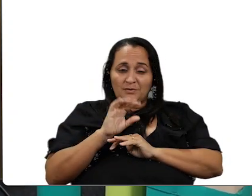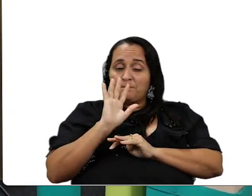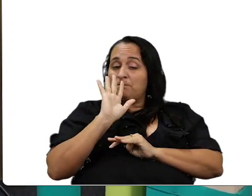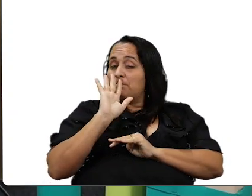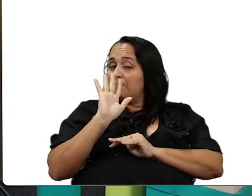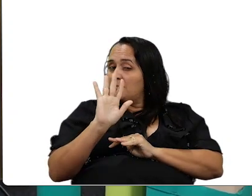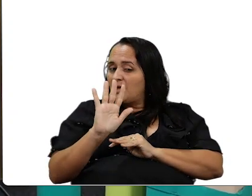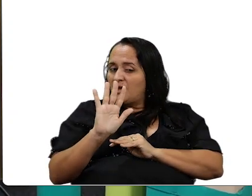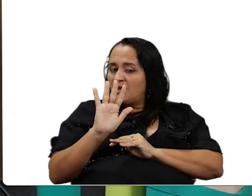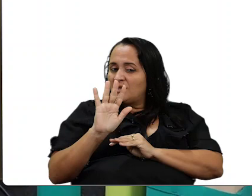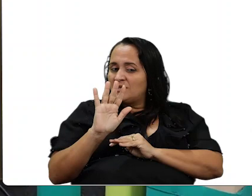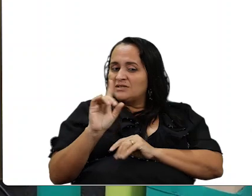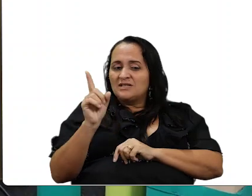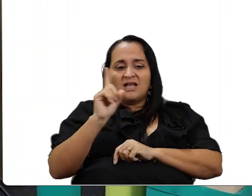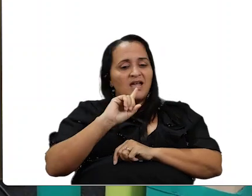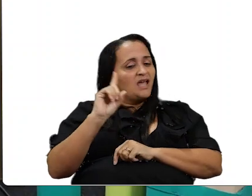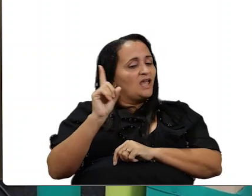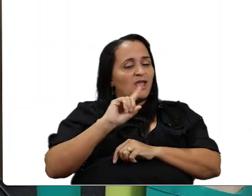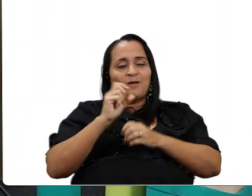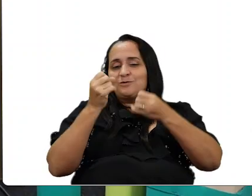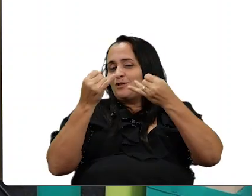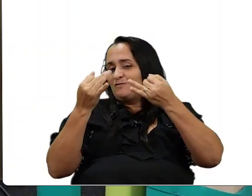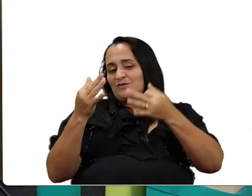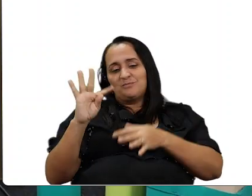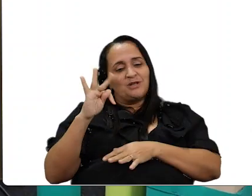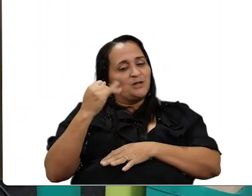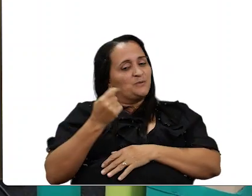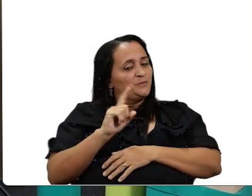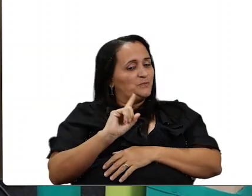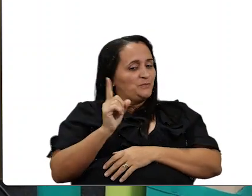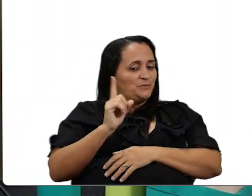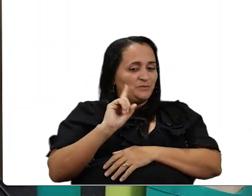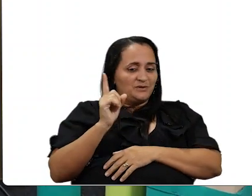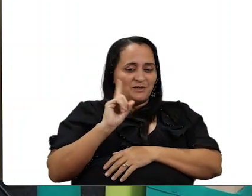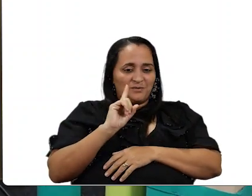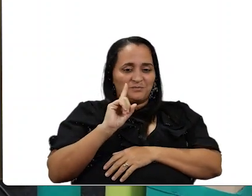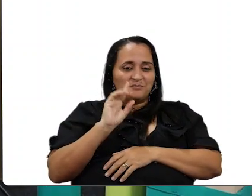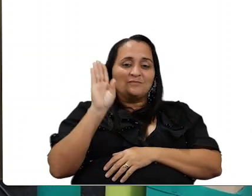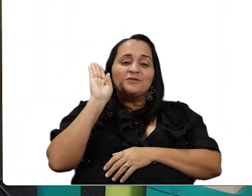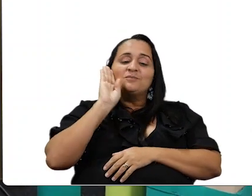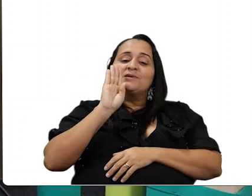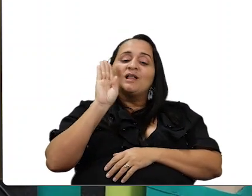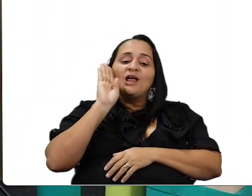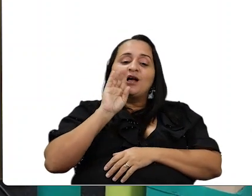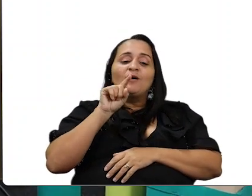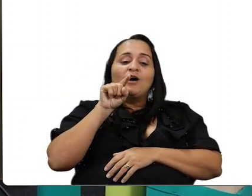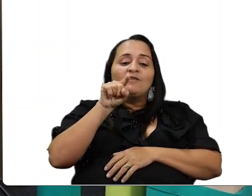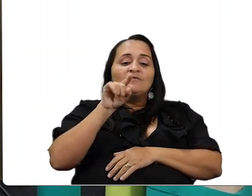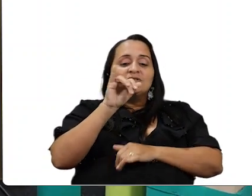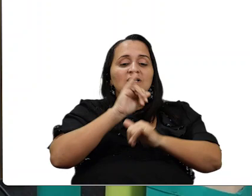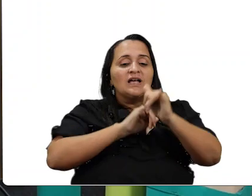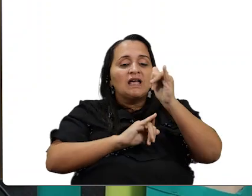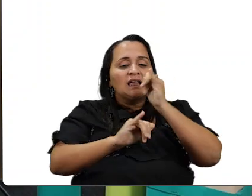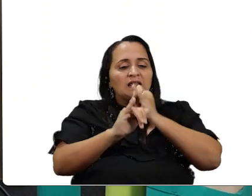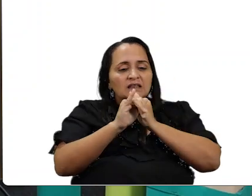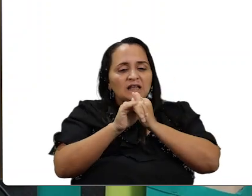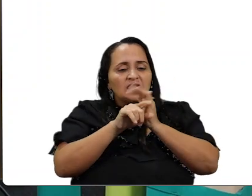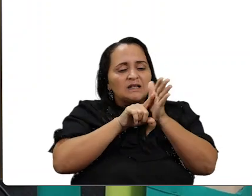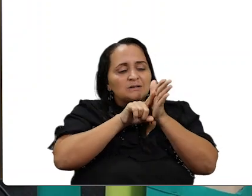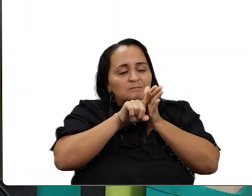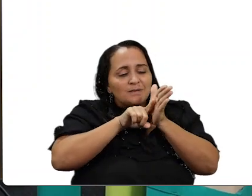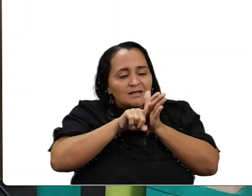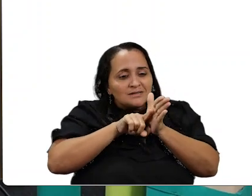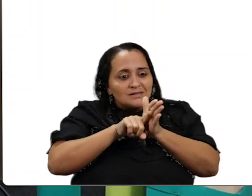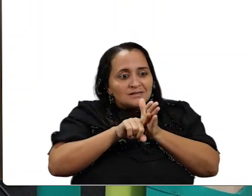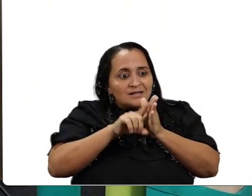Só que eu não vou contar a história toda para vocês. O mais legal é você ir para a internet, pesquisar